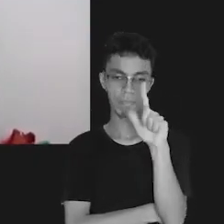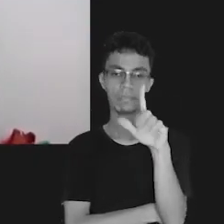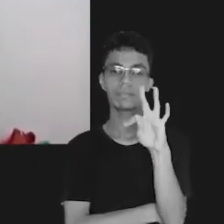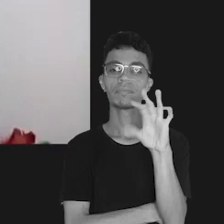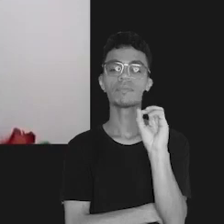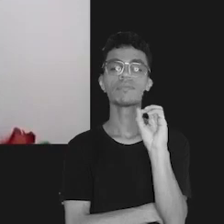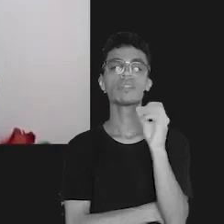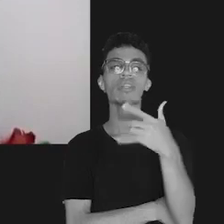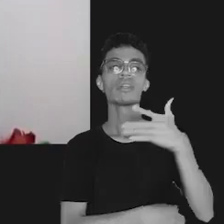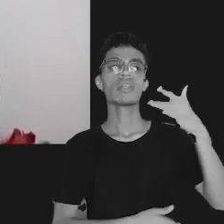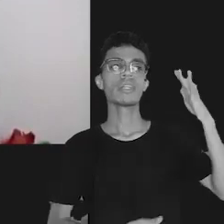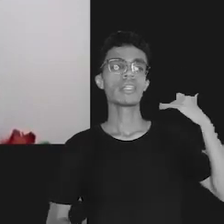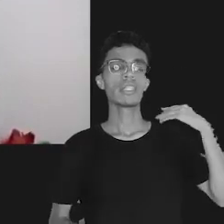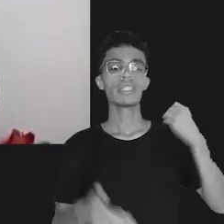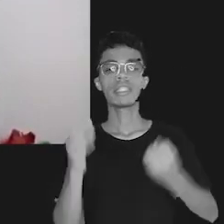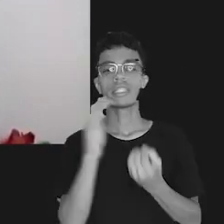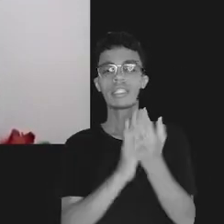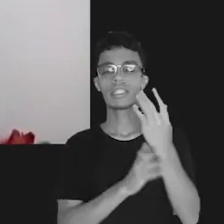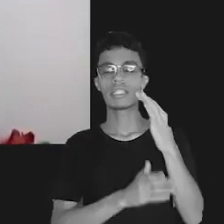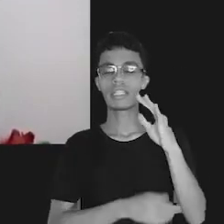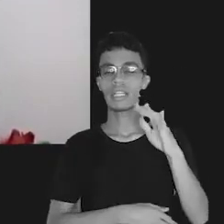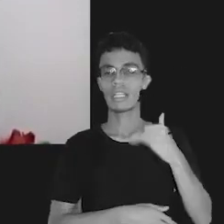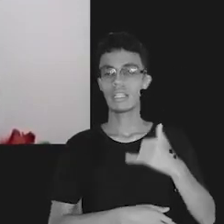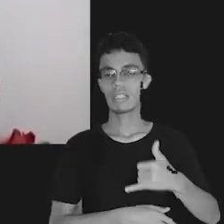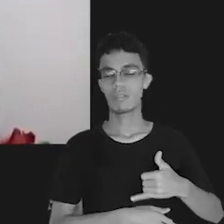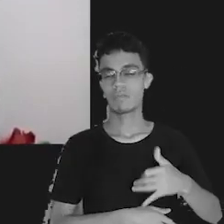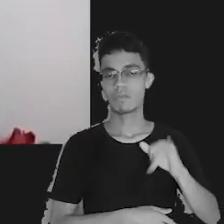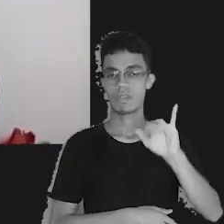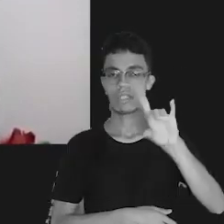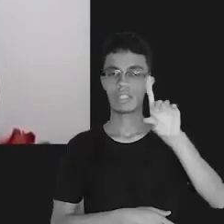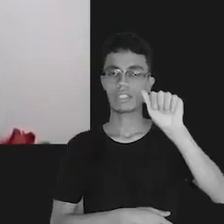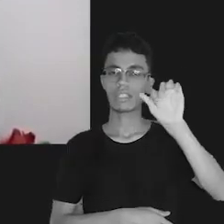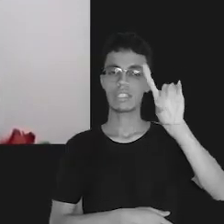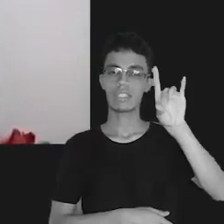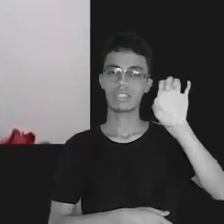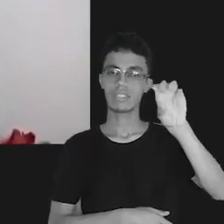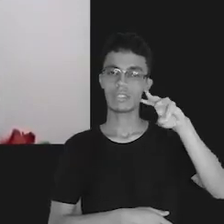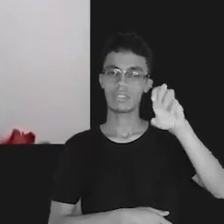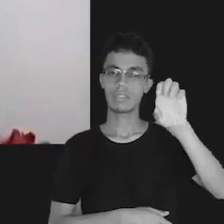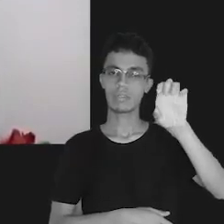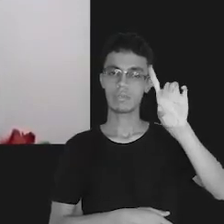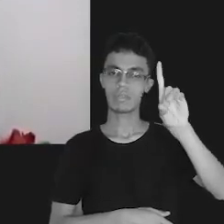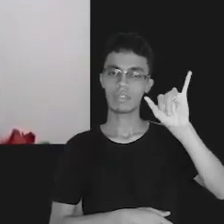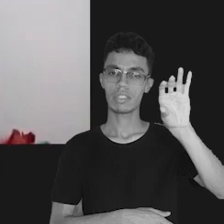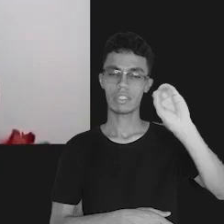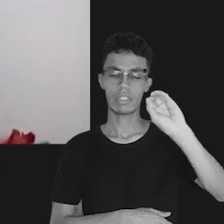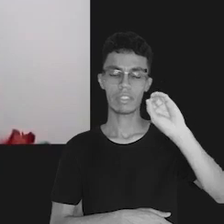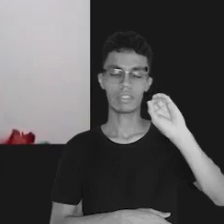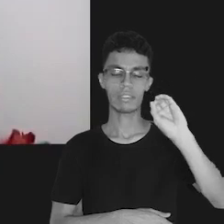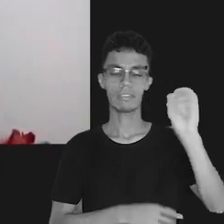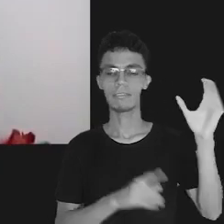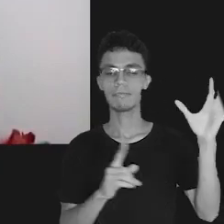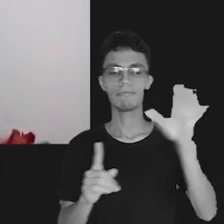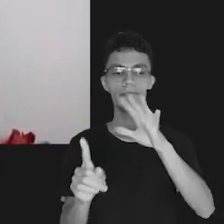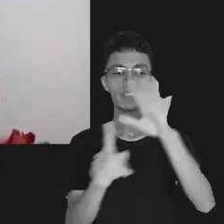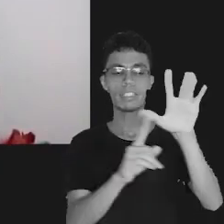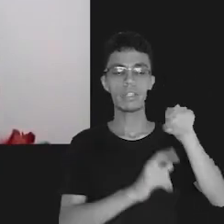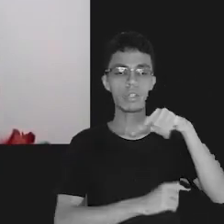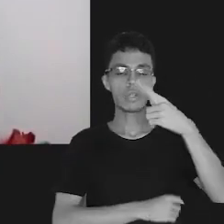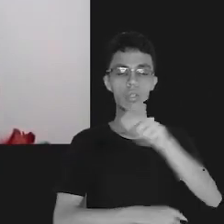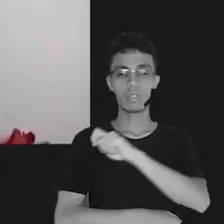tem origem na Idade Média e traz a questão sacramental, basicamente, que influencia depois muitos outros